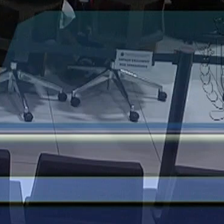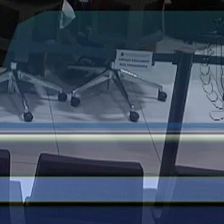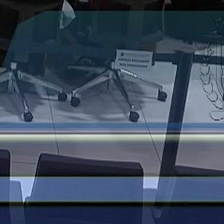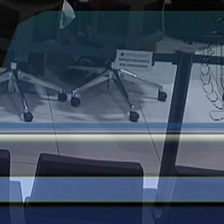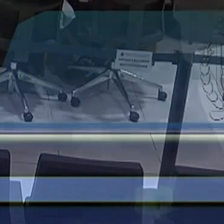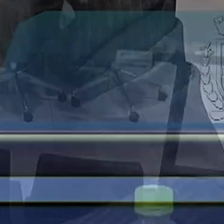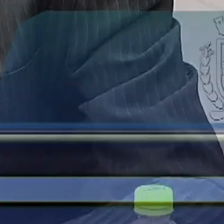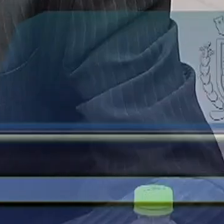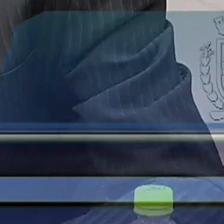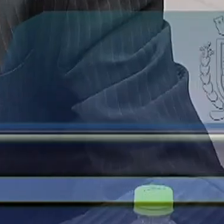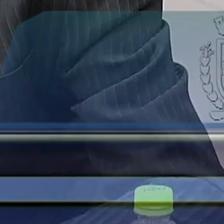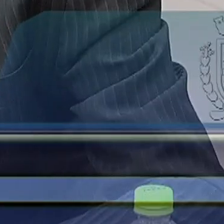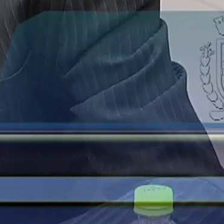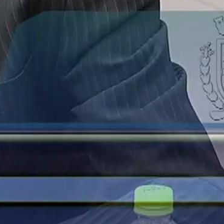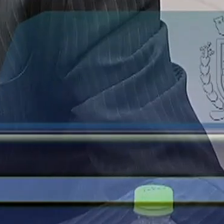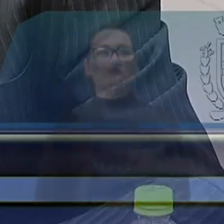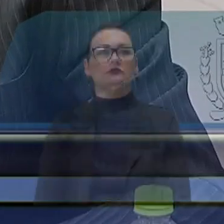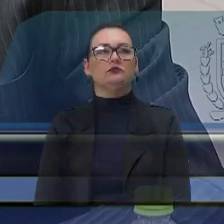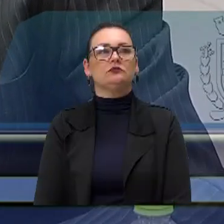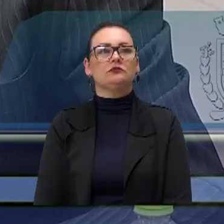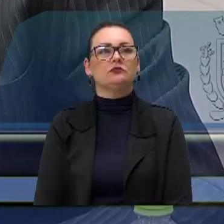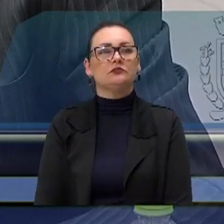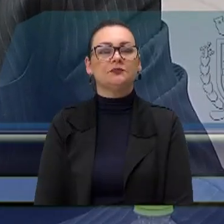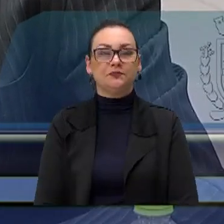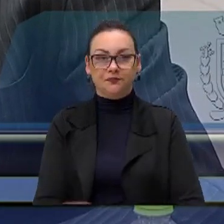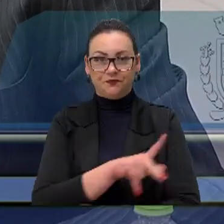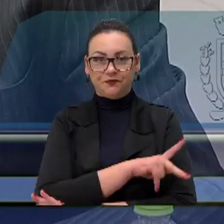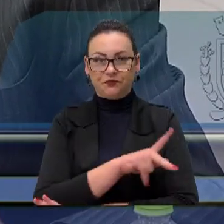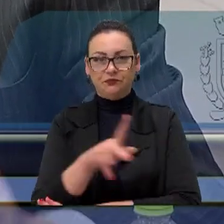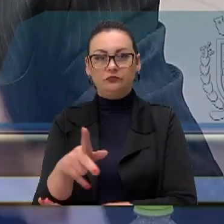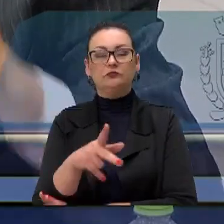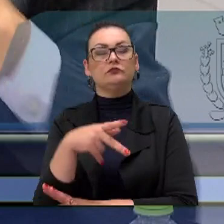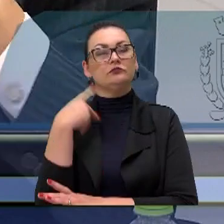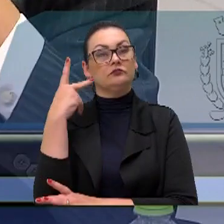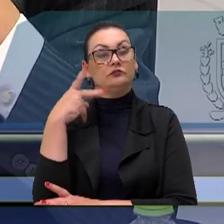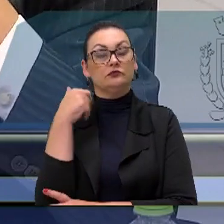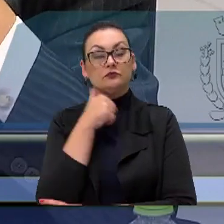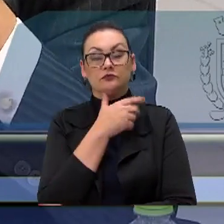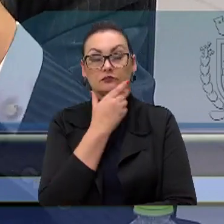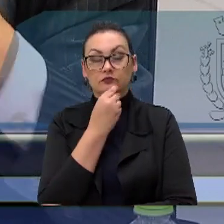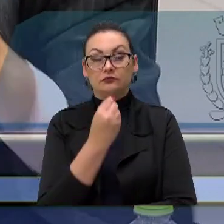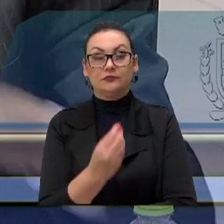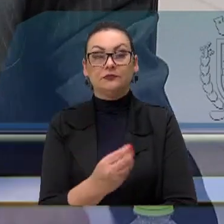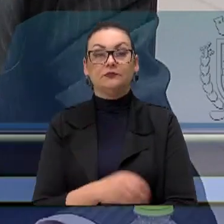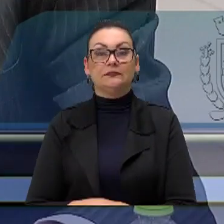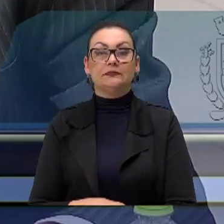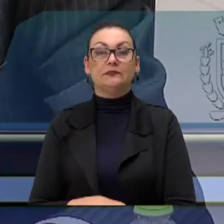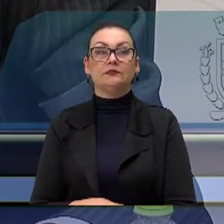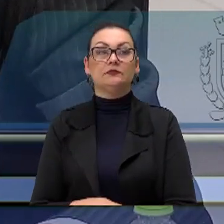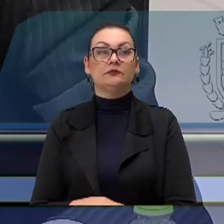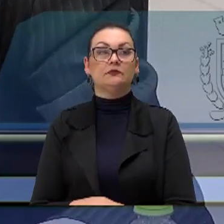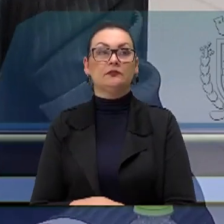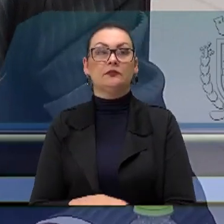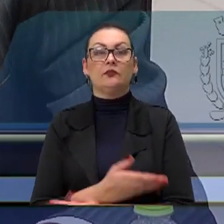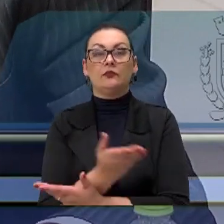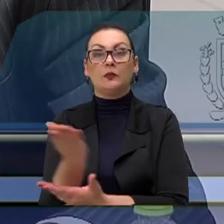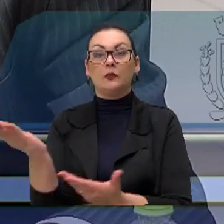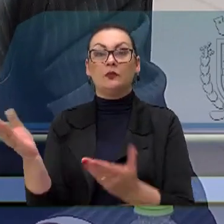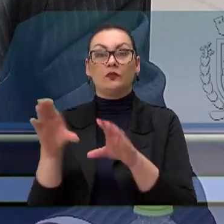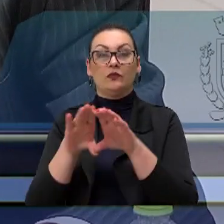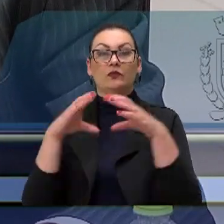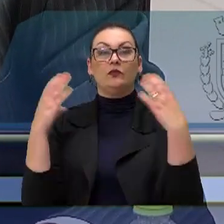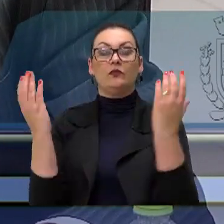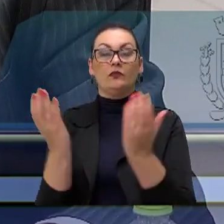Presidente Bruna, colegas vereadores, vereadora Solange, nossa distinta